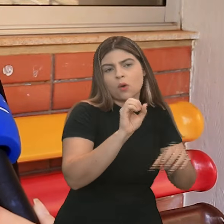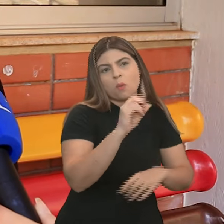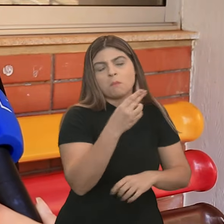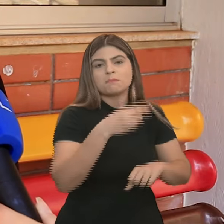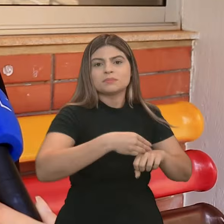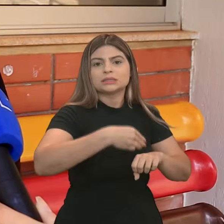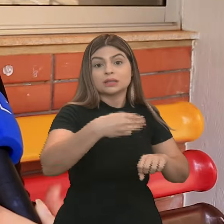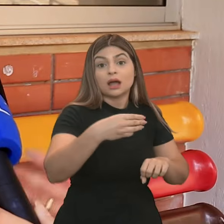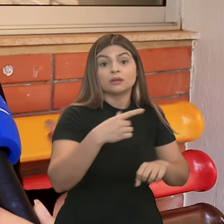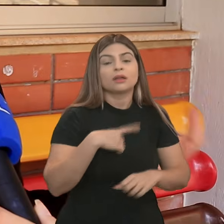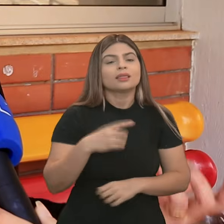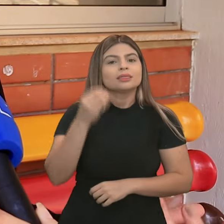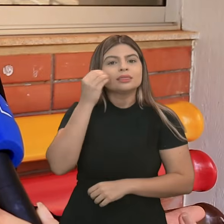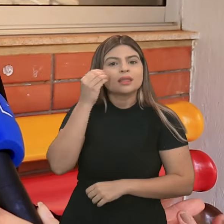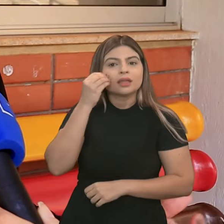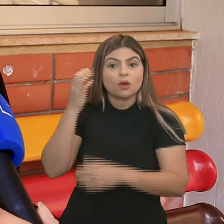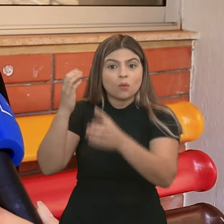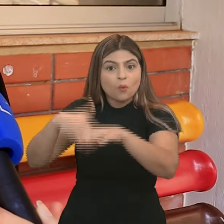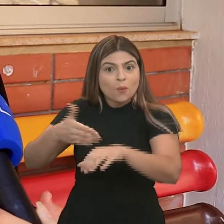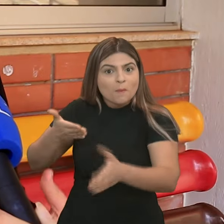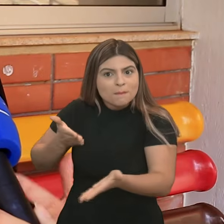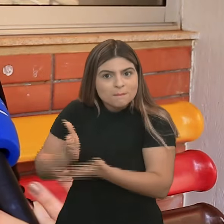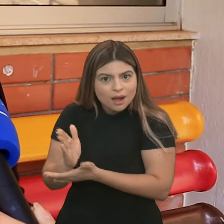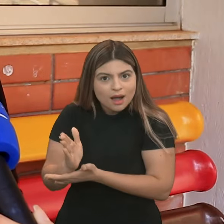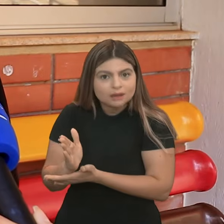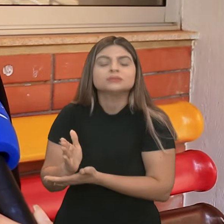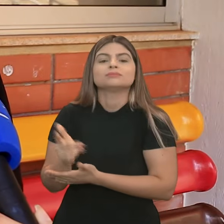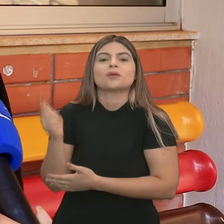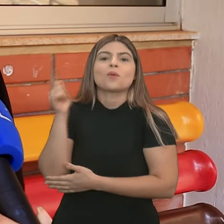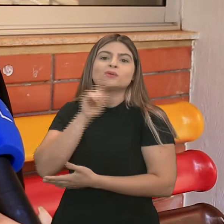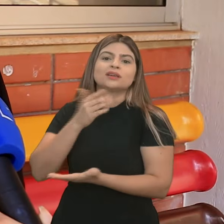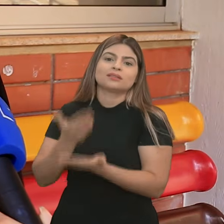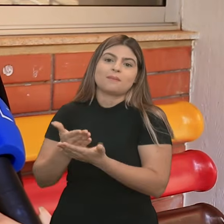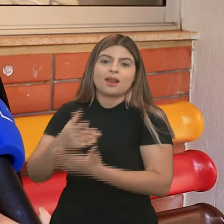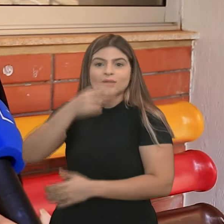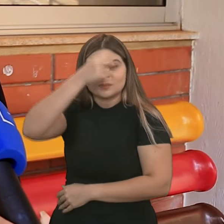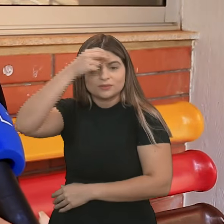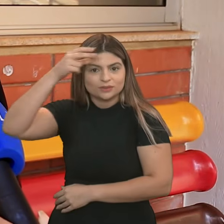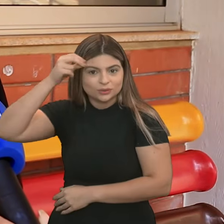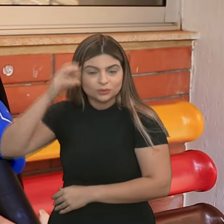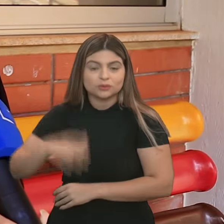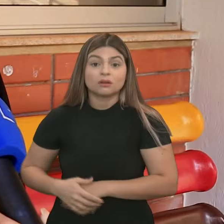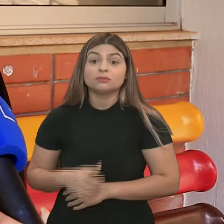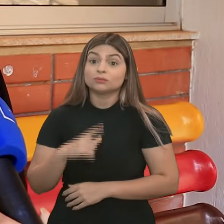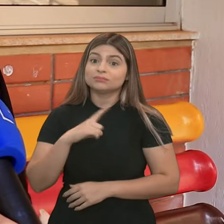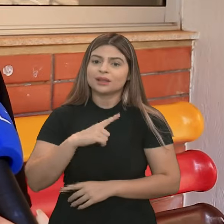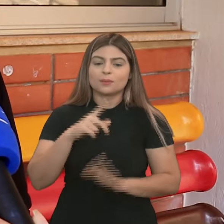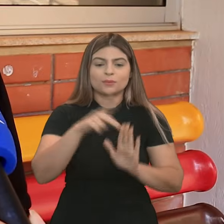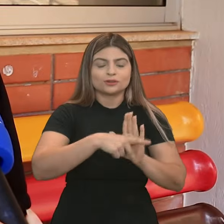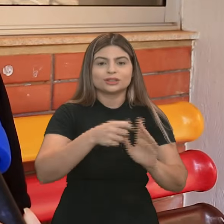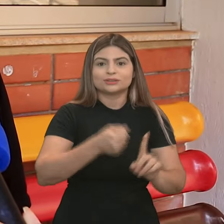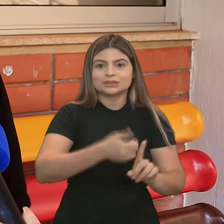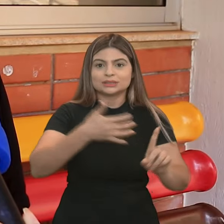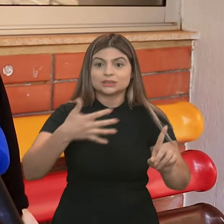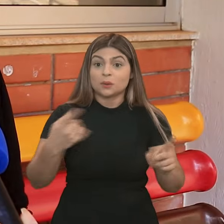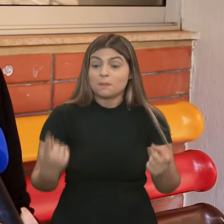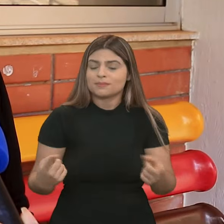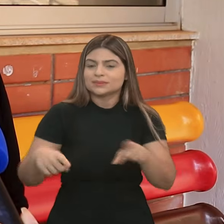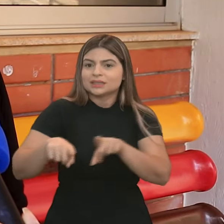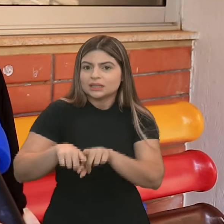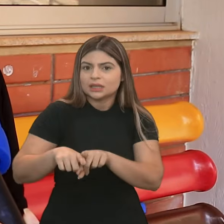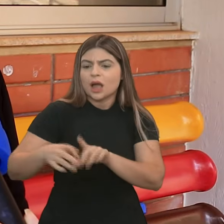fazem concursos e vão para o município. Então, quando existe um projeto de extensão, como a parceria, em que